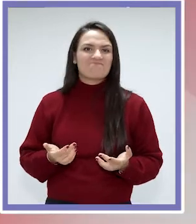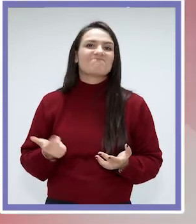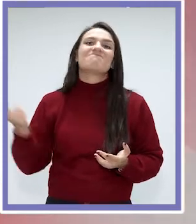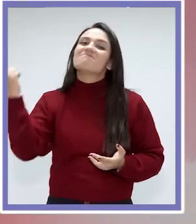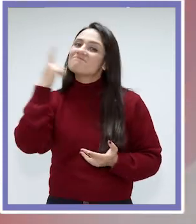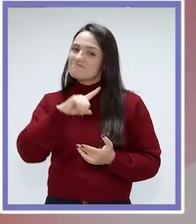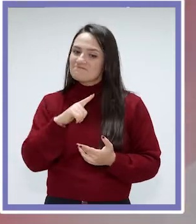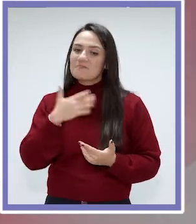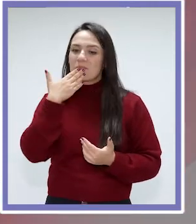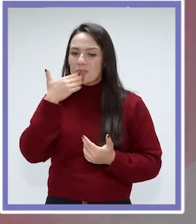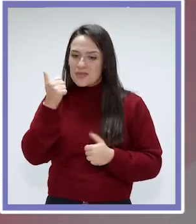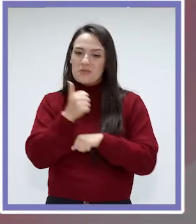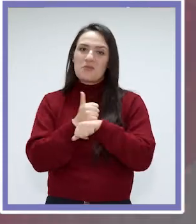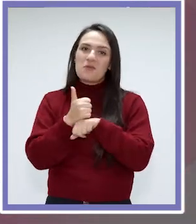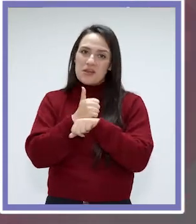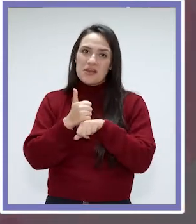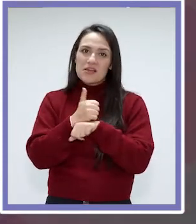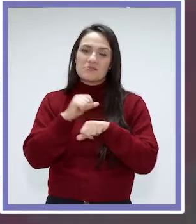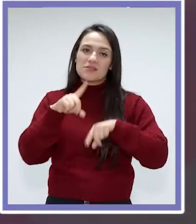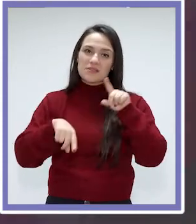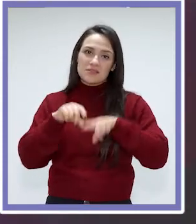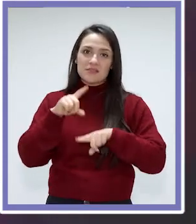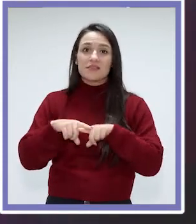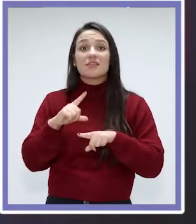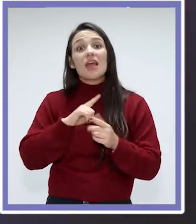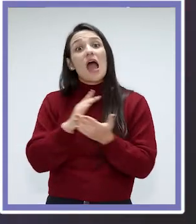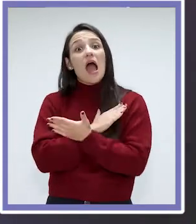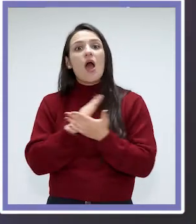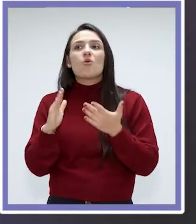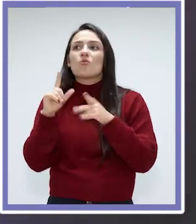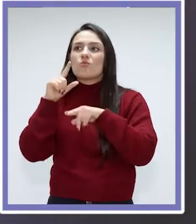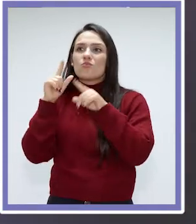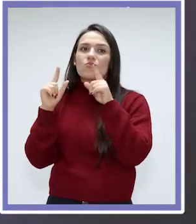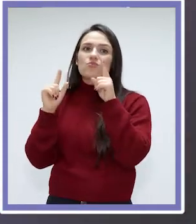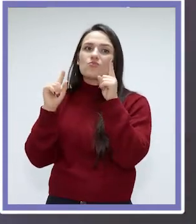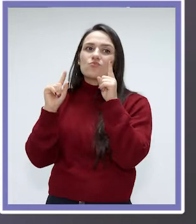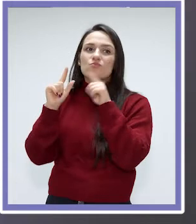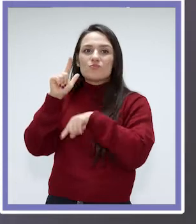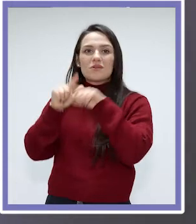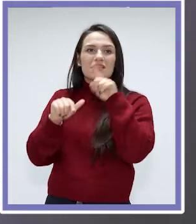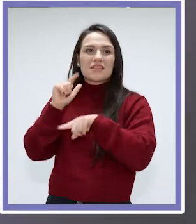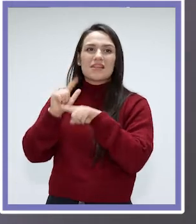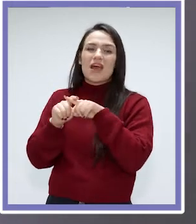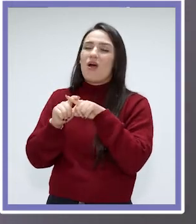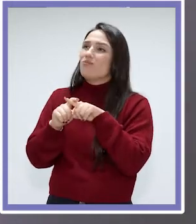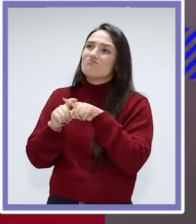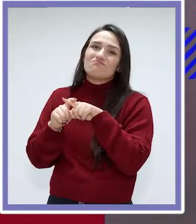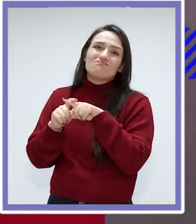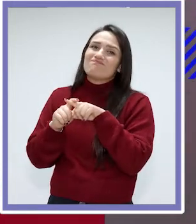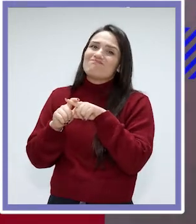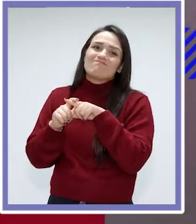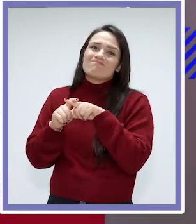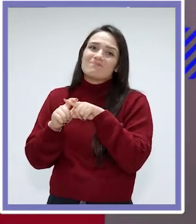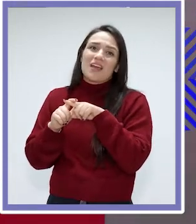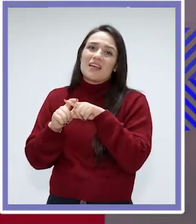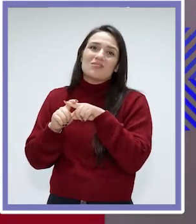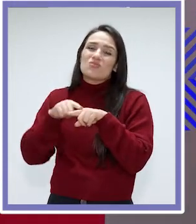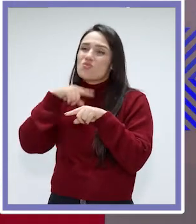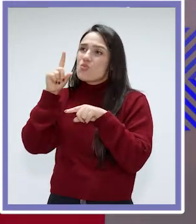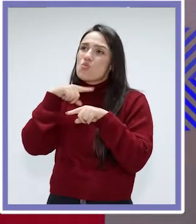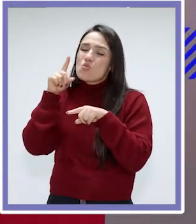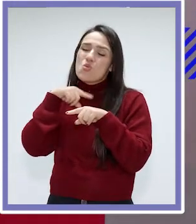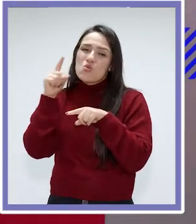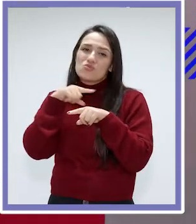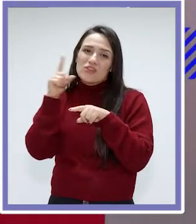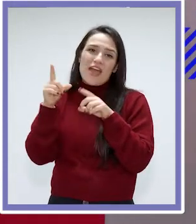no produto que vem de lá para cá, e fora outros produtos que não vão para lá também. Além disso, a gente tem redução de tempo,